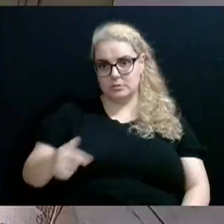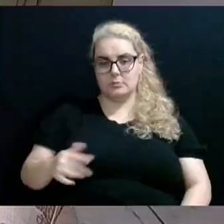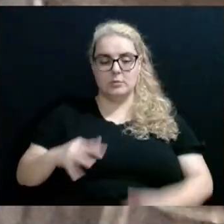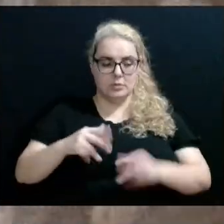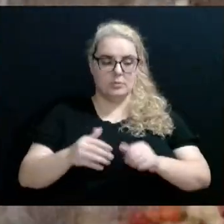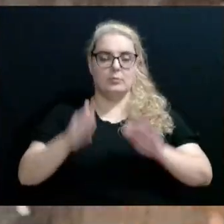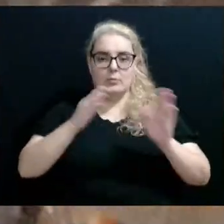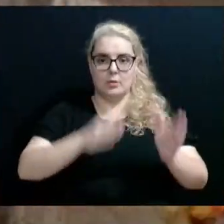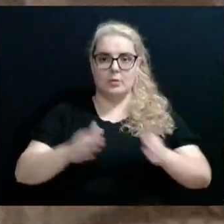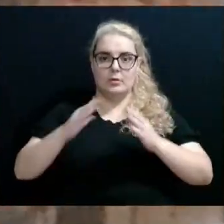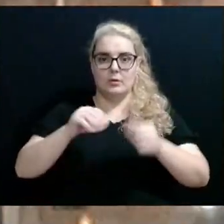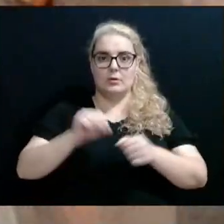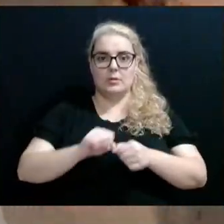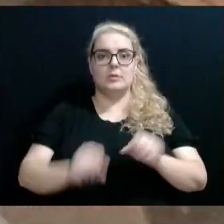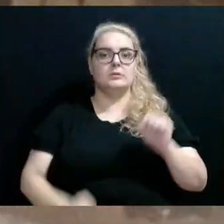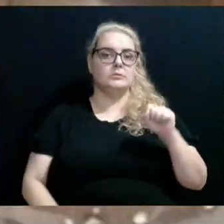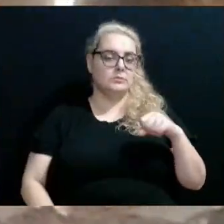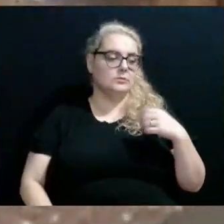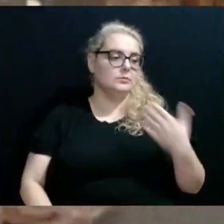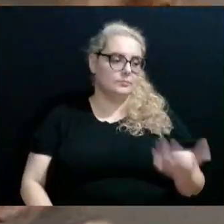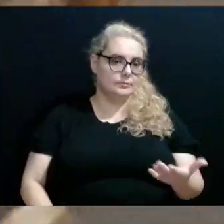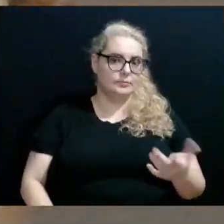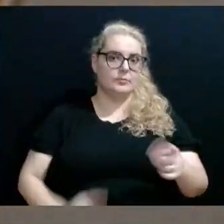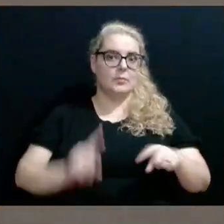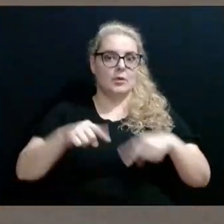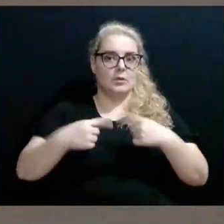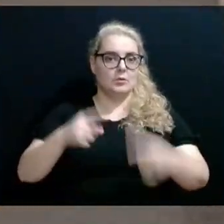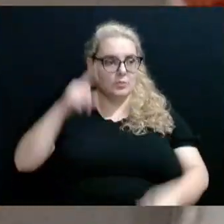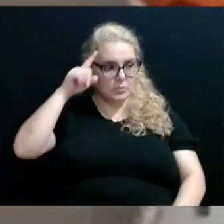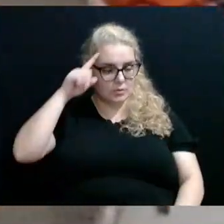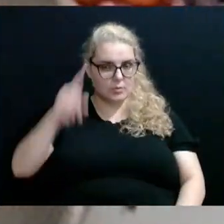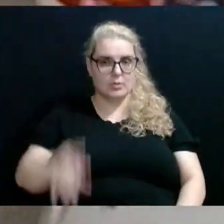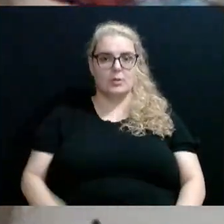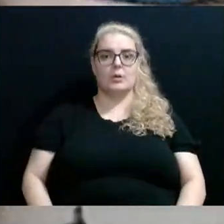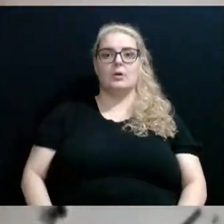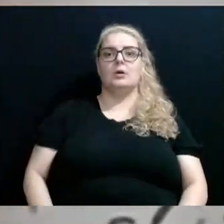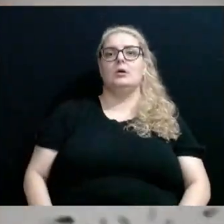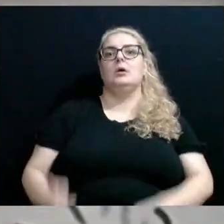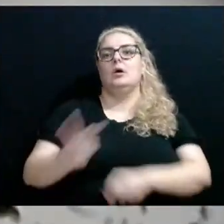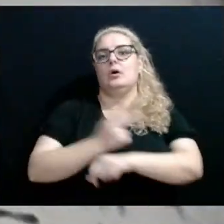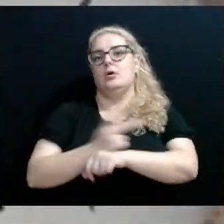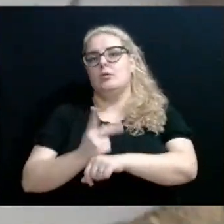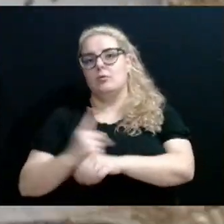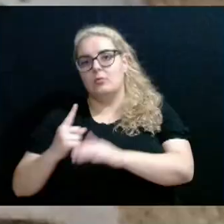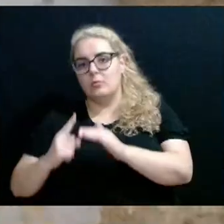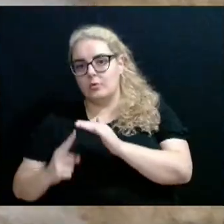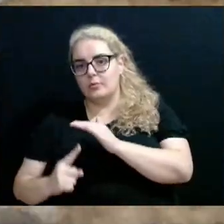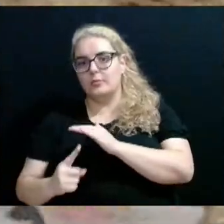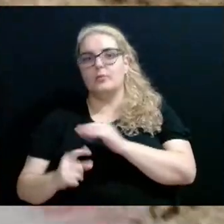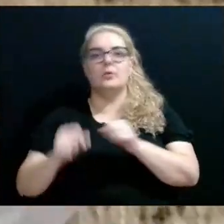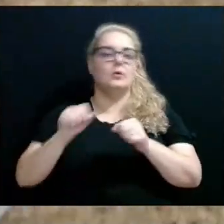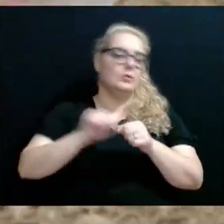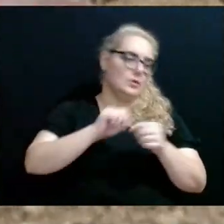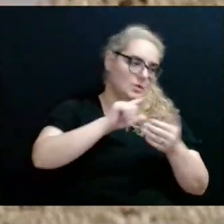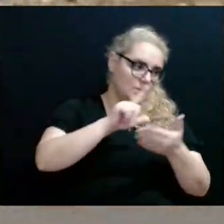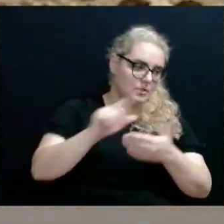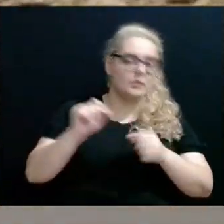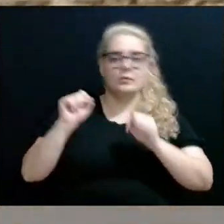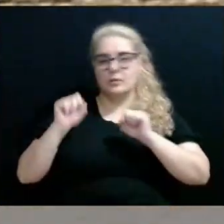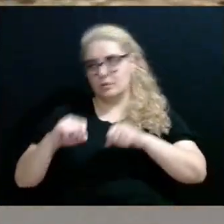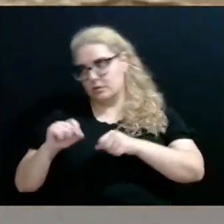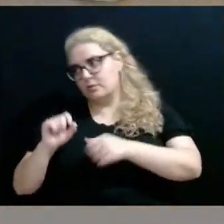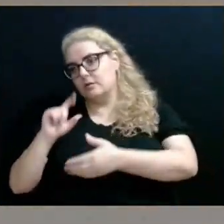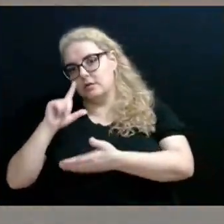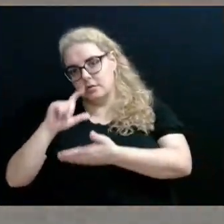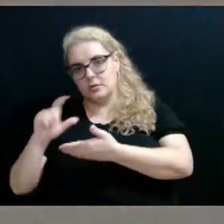produção. Sim. E os outros Nos outros dias dias eu vou atrás de fornecedor, faz as vou fotos. fazer as fotos, ou eu